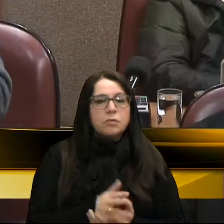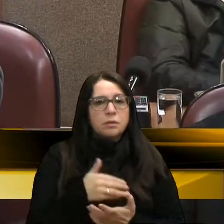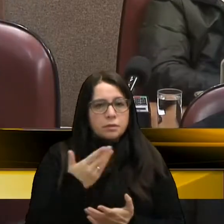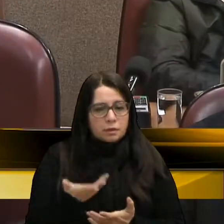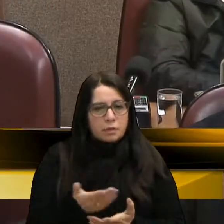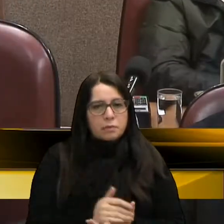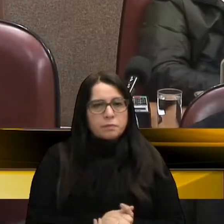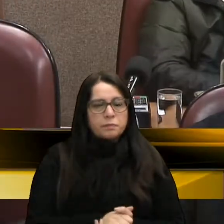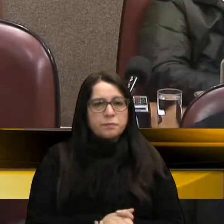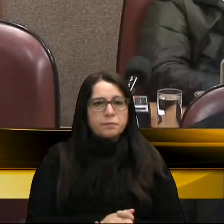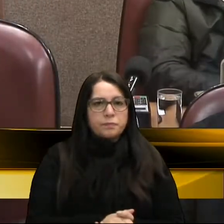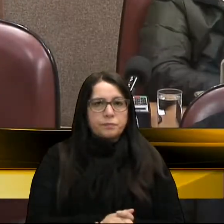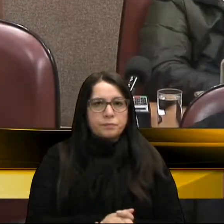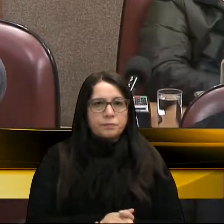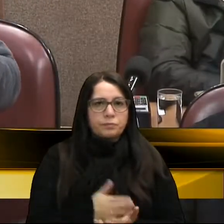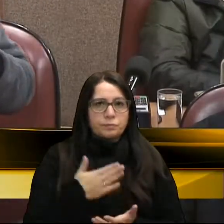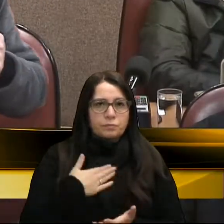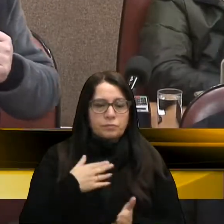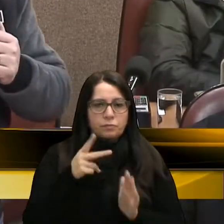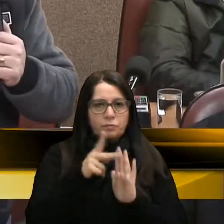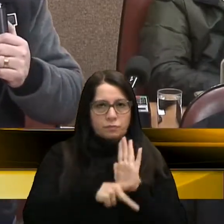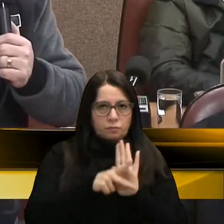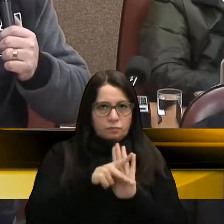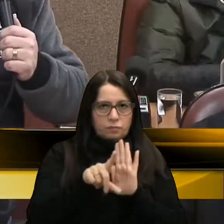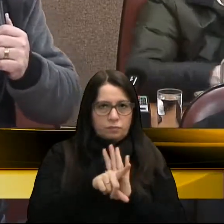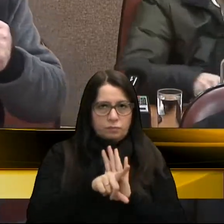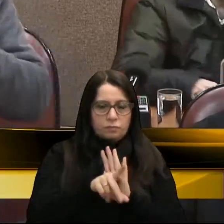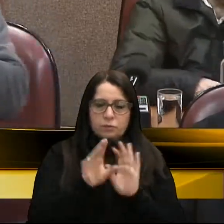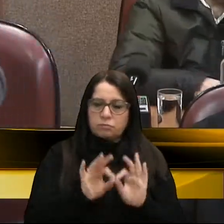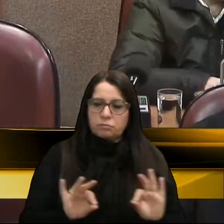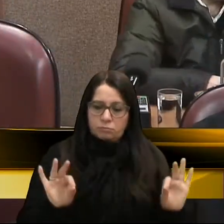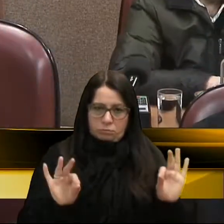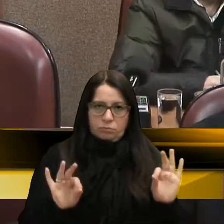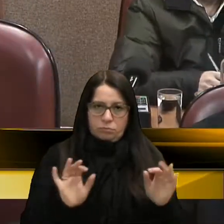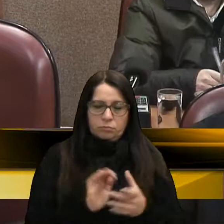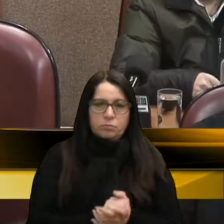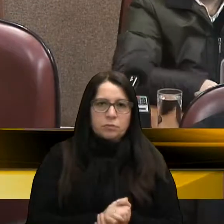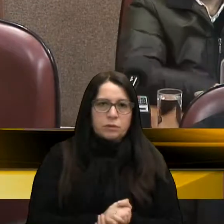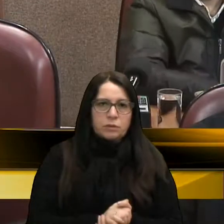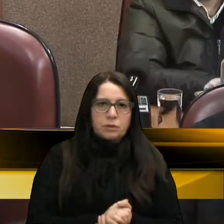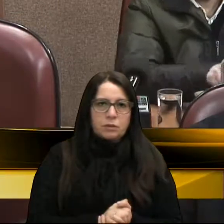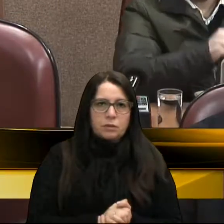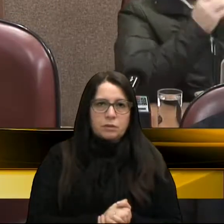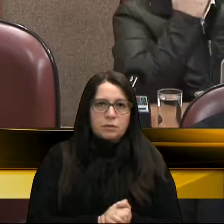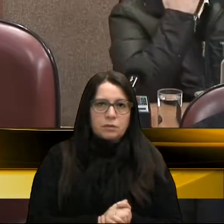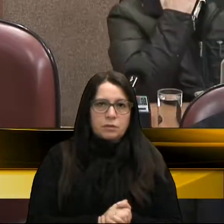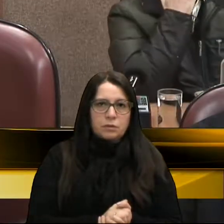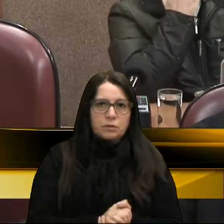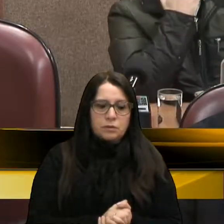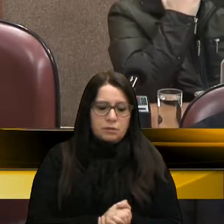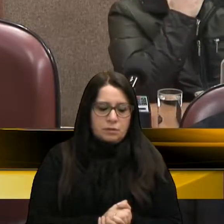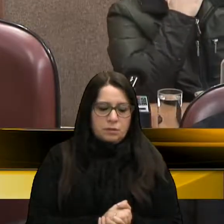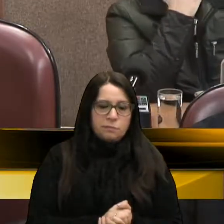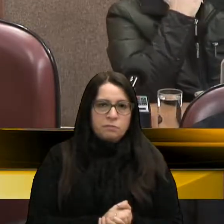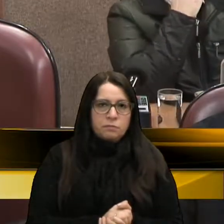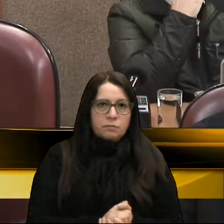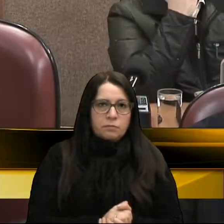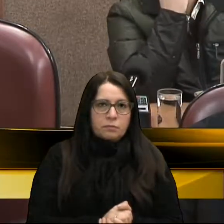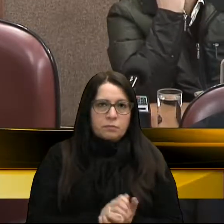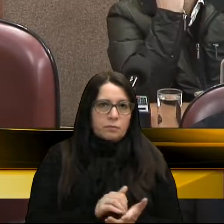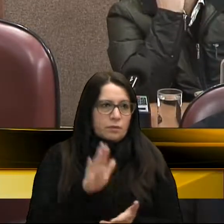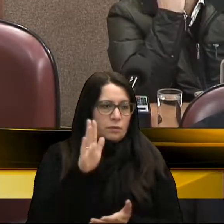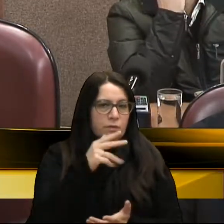Então, o meu projeto é simples, singelo. O senhor pediu a parte,